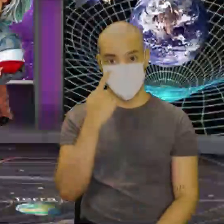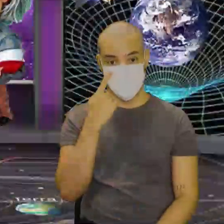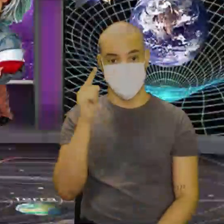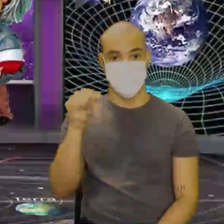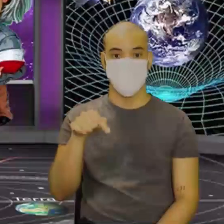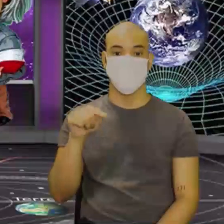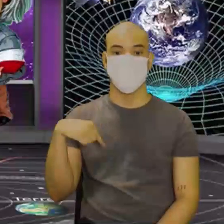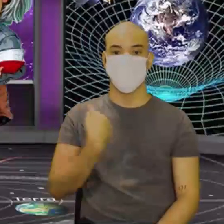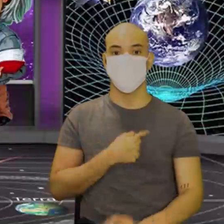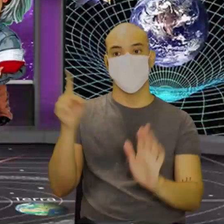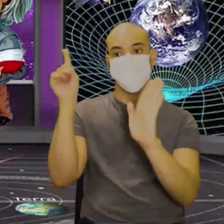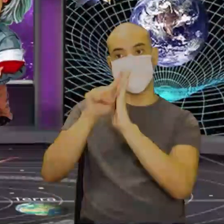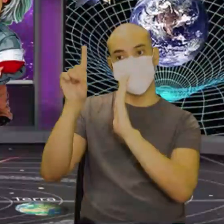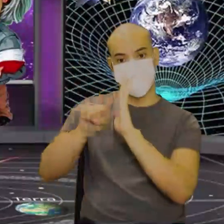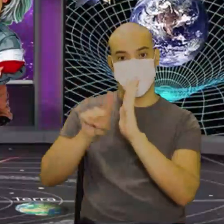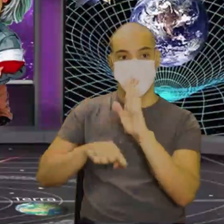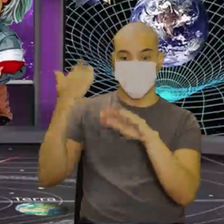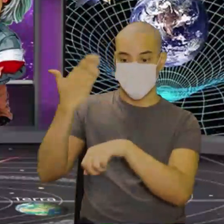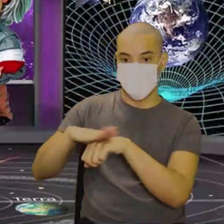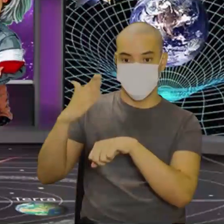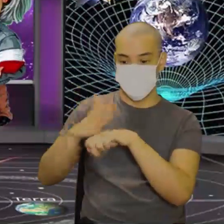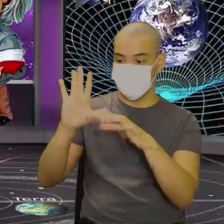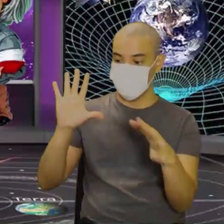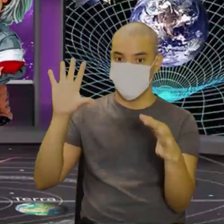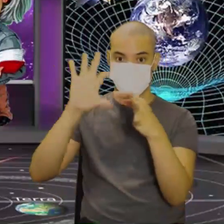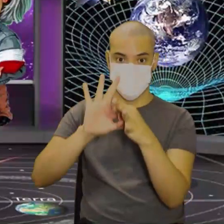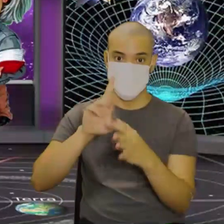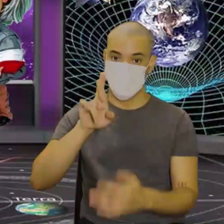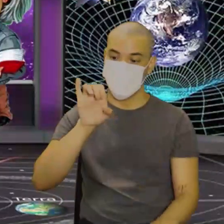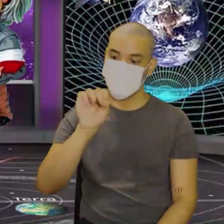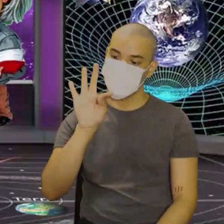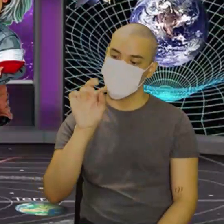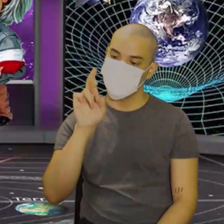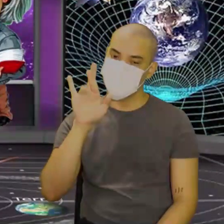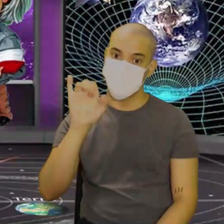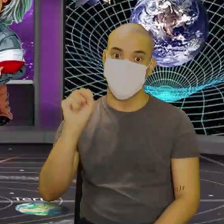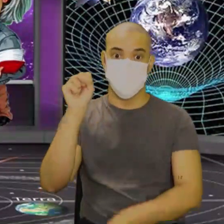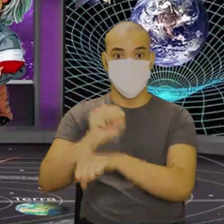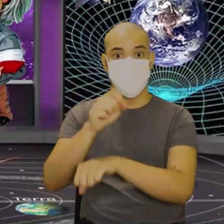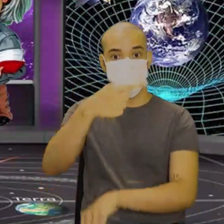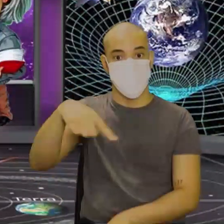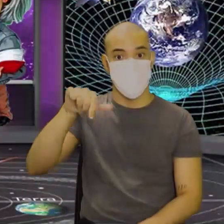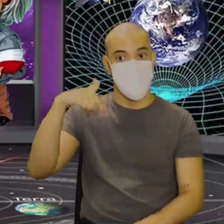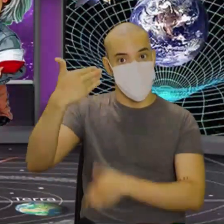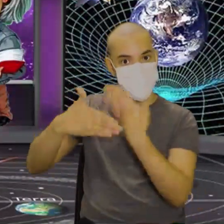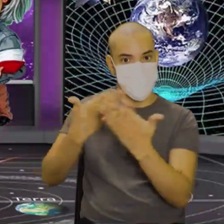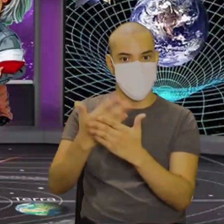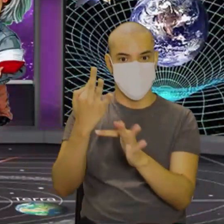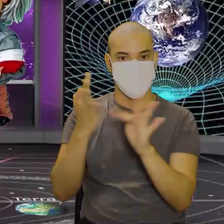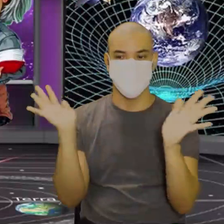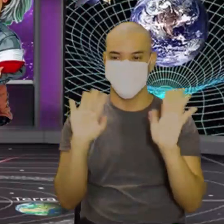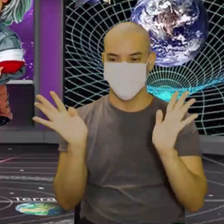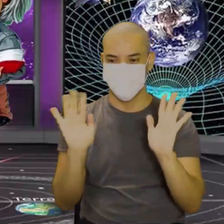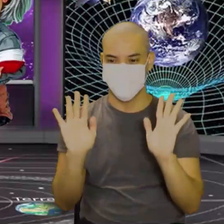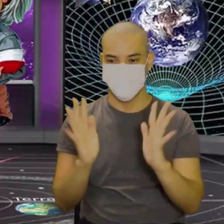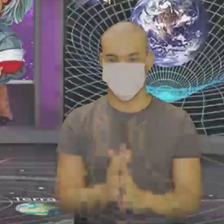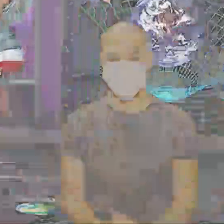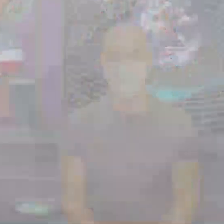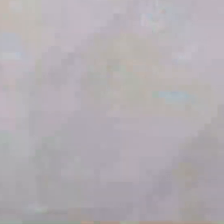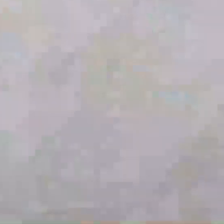foram as nossas questões de associação de resistores e eu espero vocês para a próxima aula de física, tá bom? Tchau, tchau!